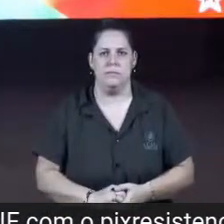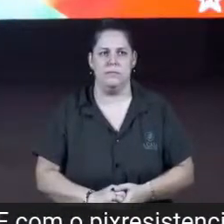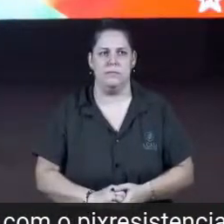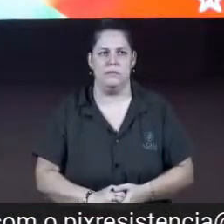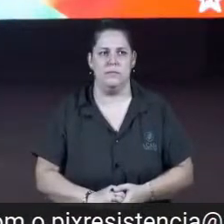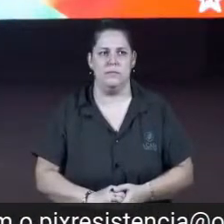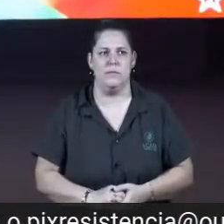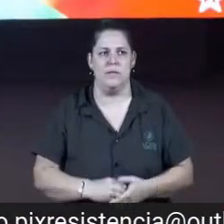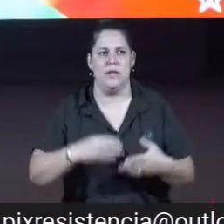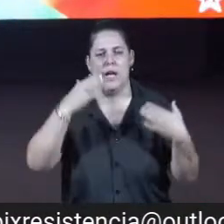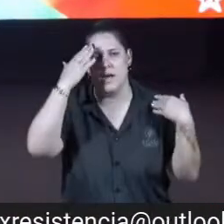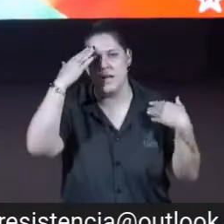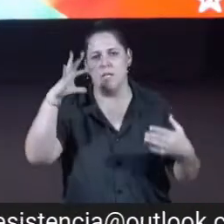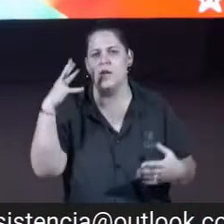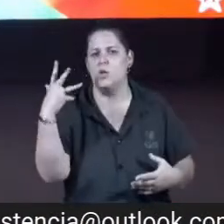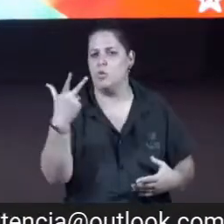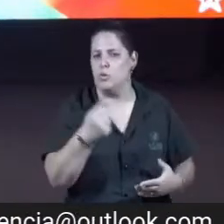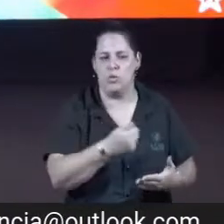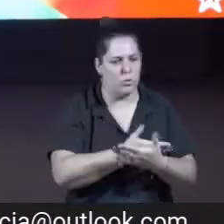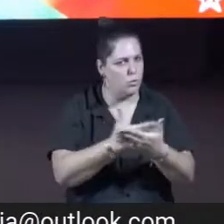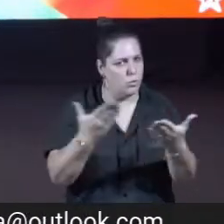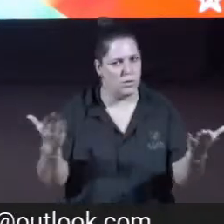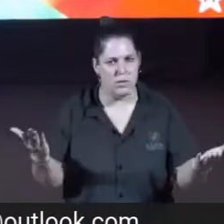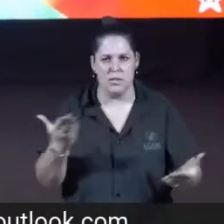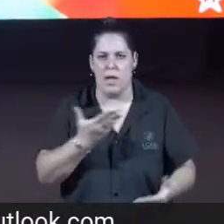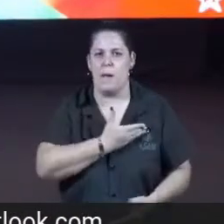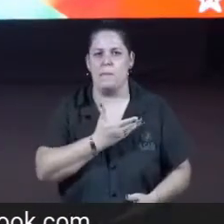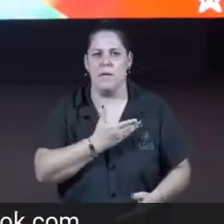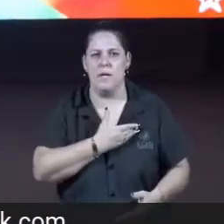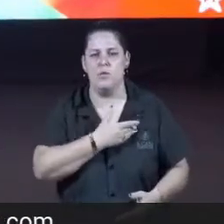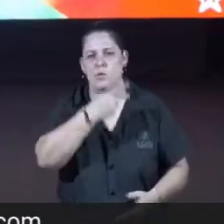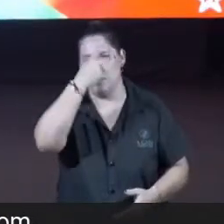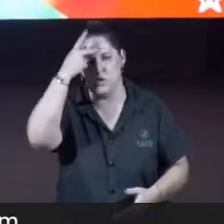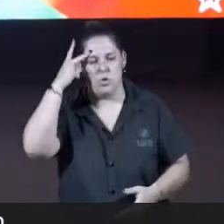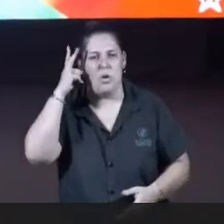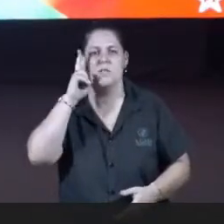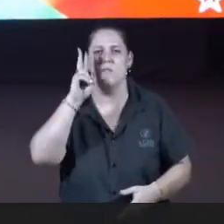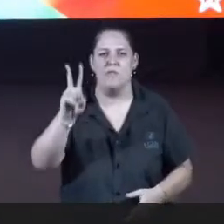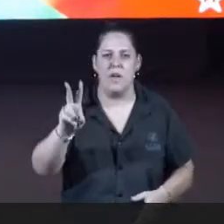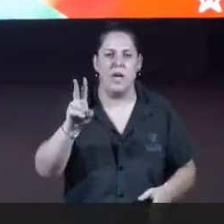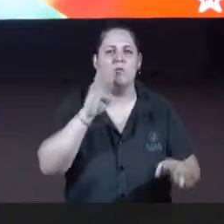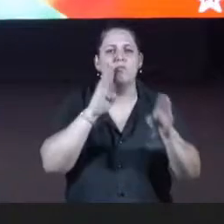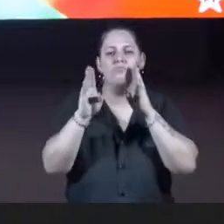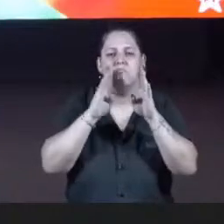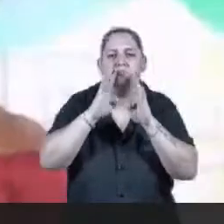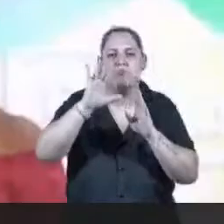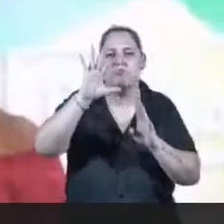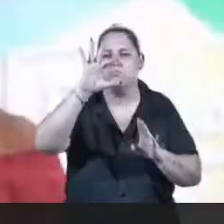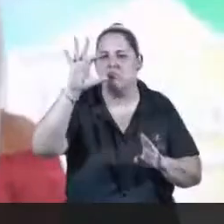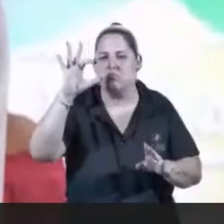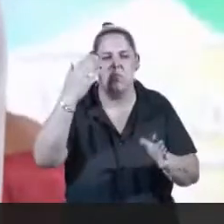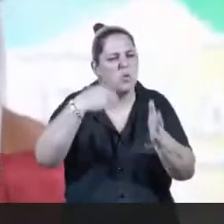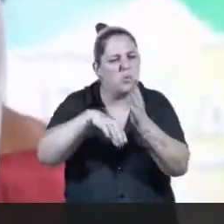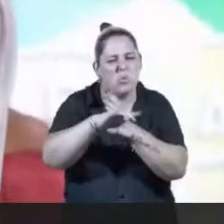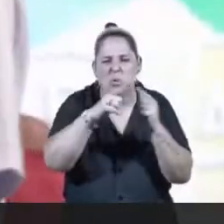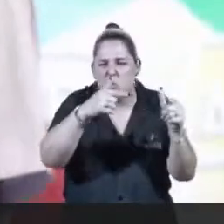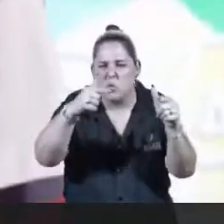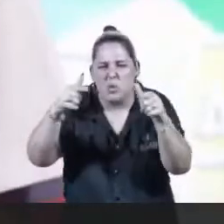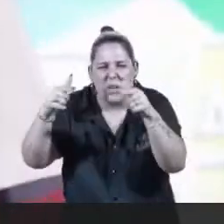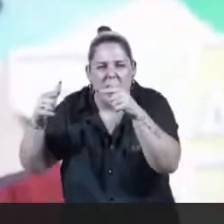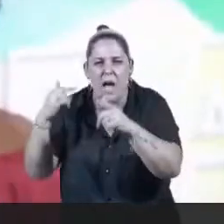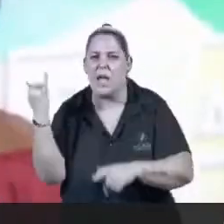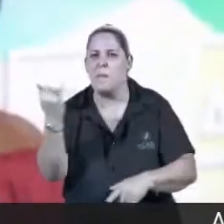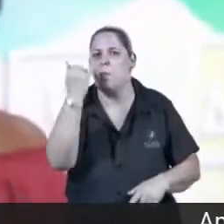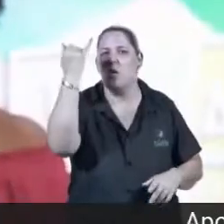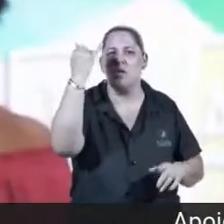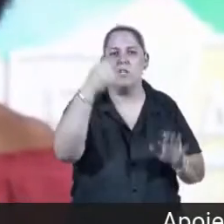Saudações a todos, companheiros, companheiras, todo mundo que está nos acompanhando de todo o Brasil, né? É importante a gente destacar que o